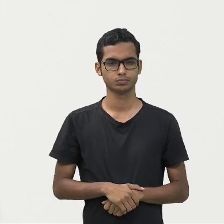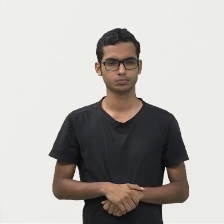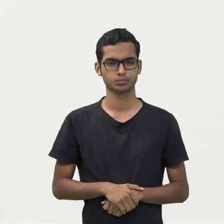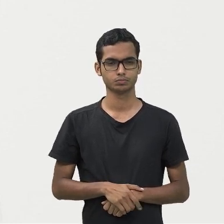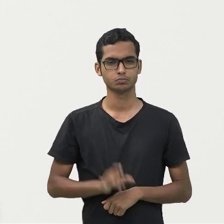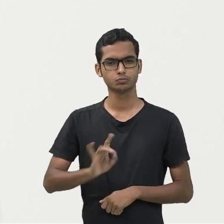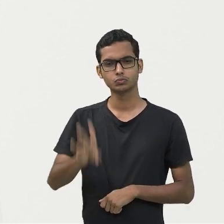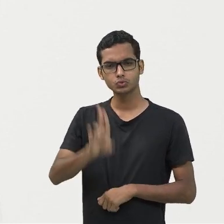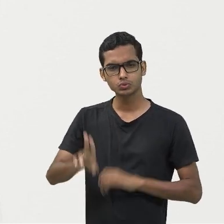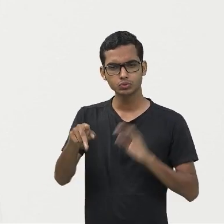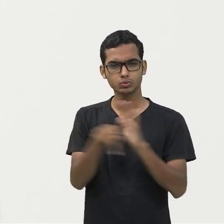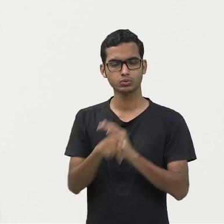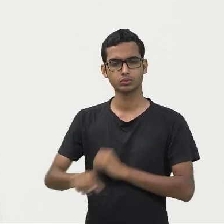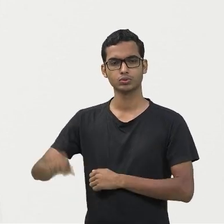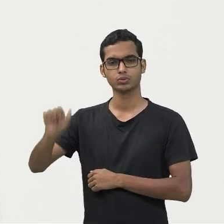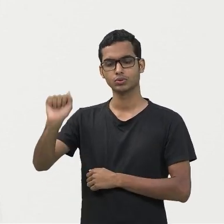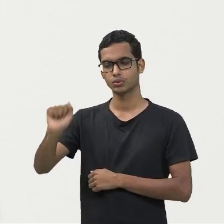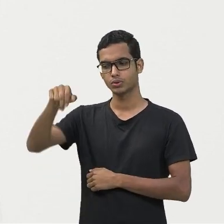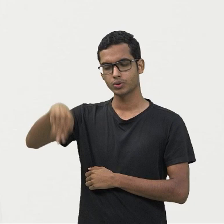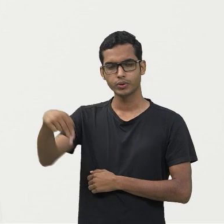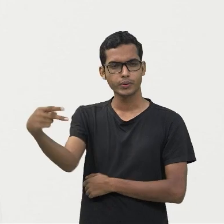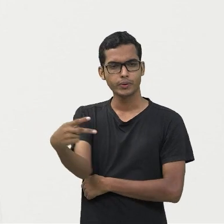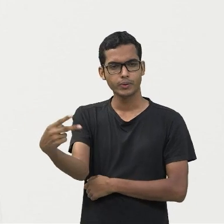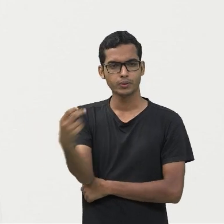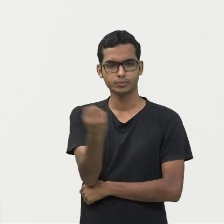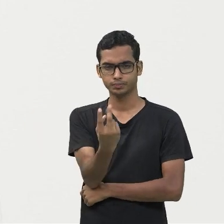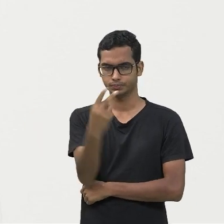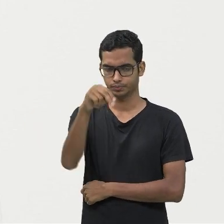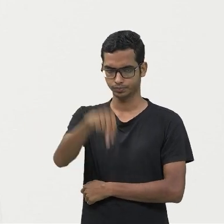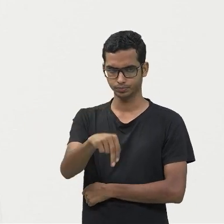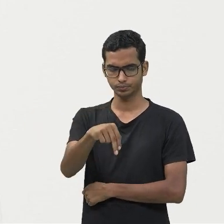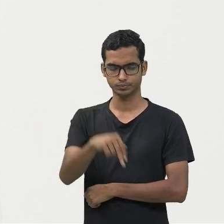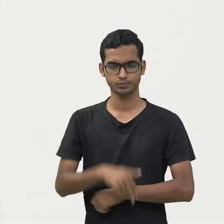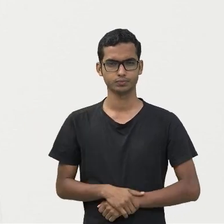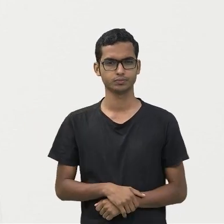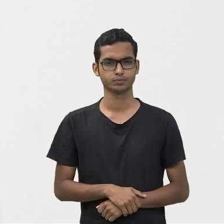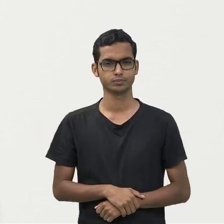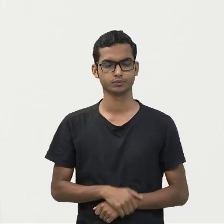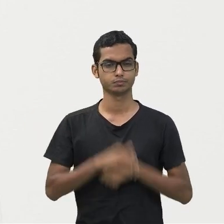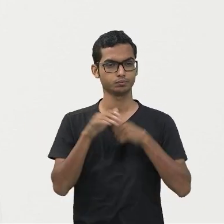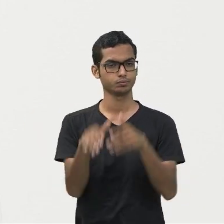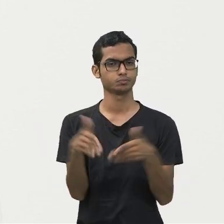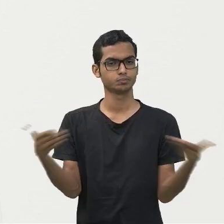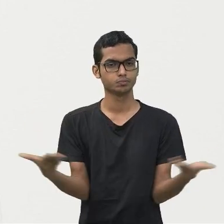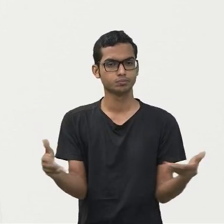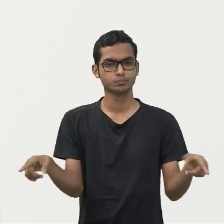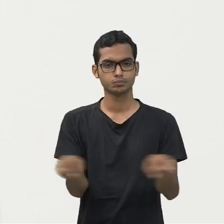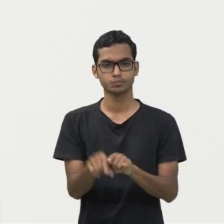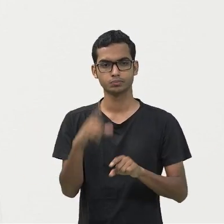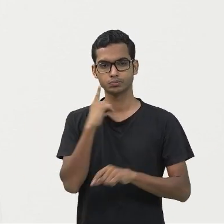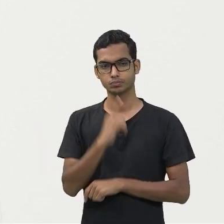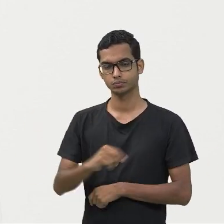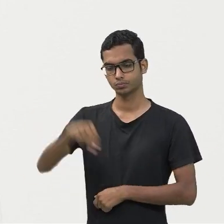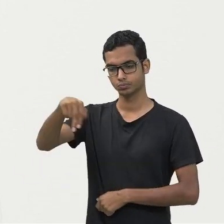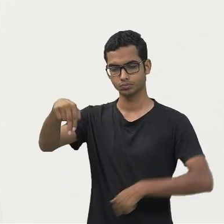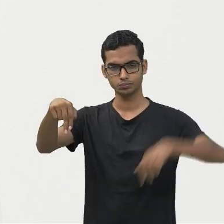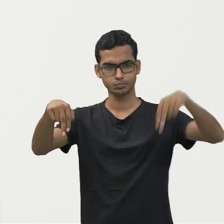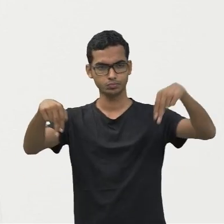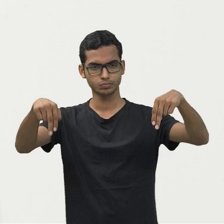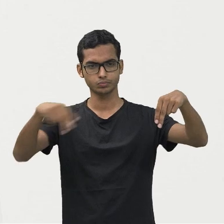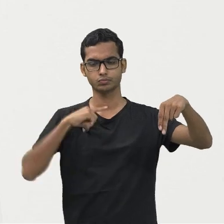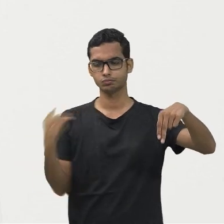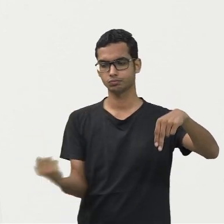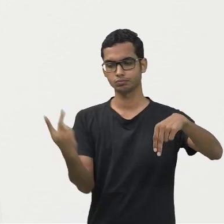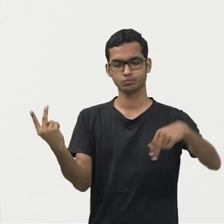utiliza, ó, an, e aqui é o quê? 2n. Então, esse n e esse n terá o